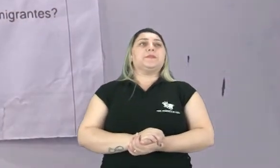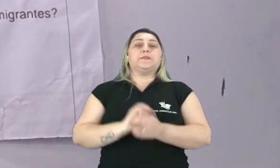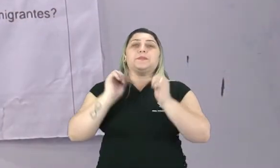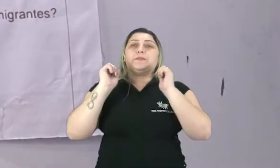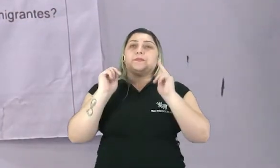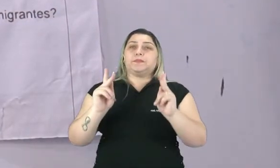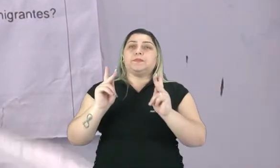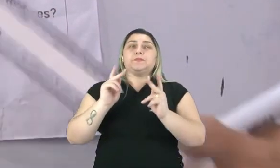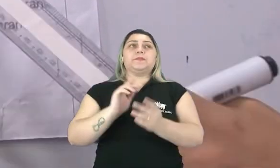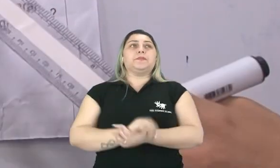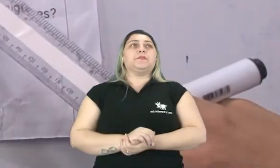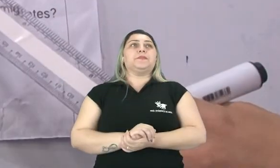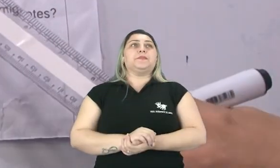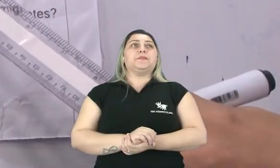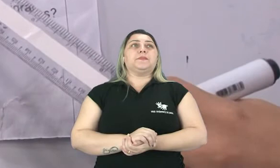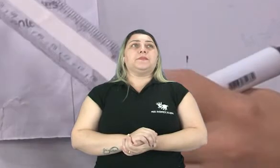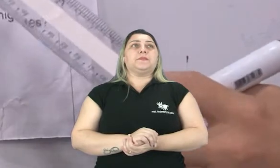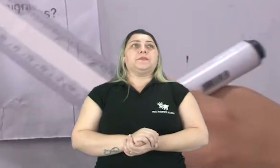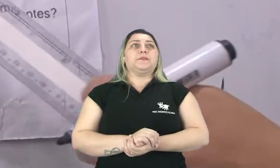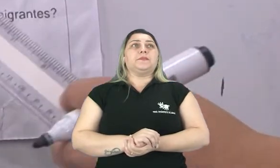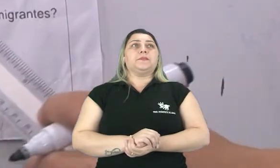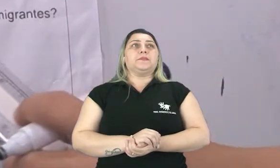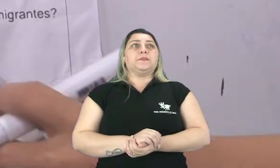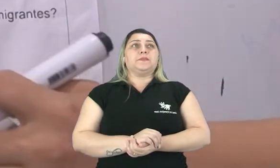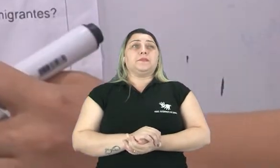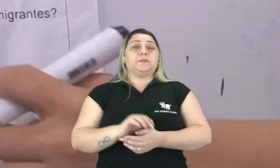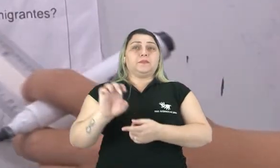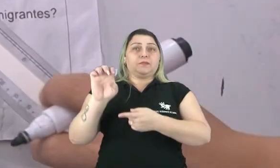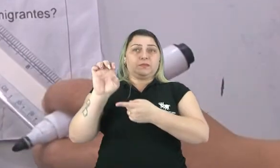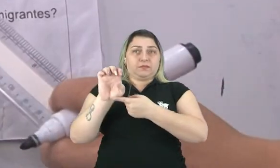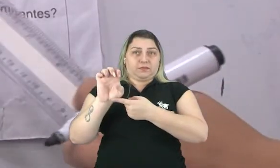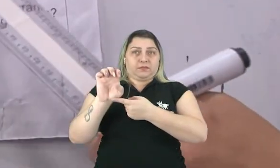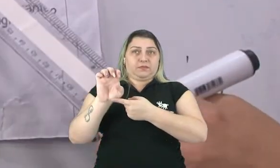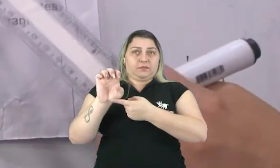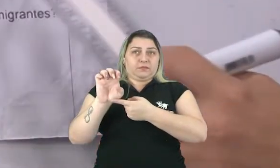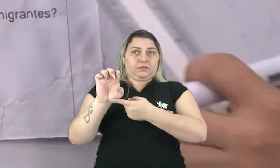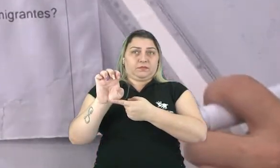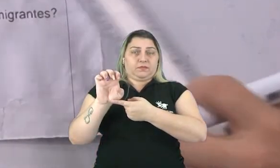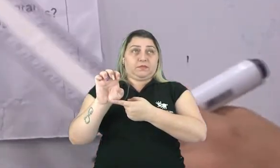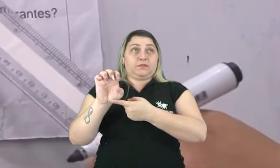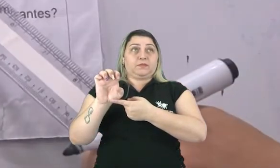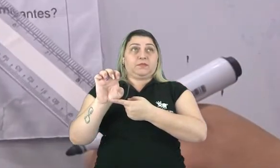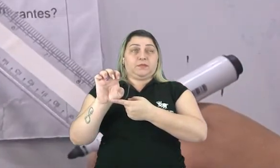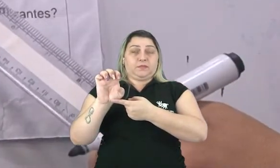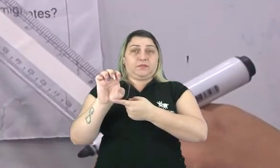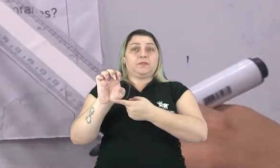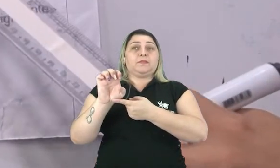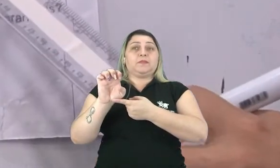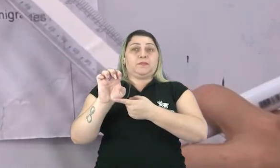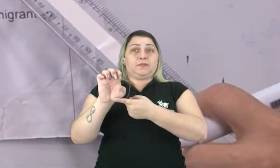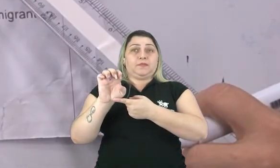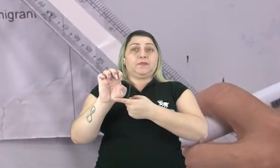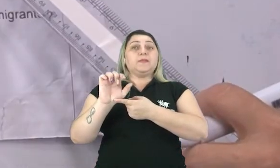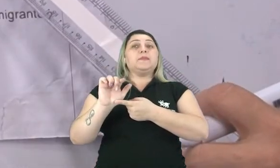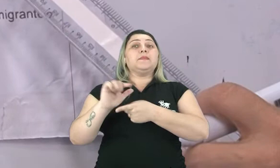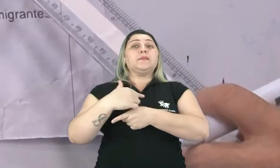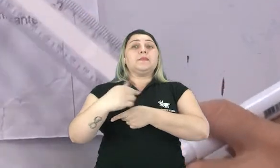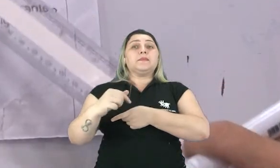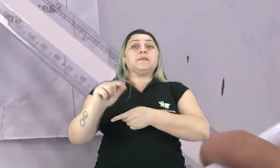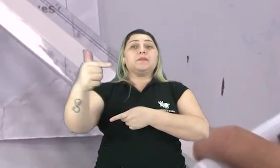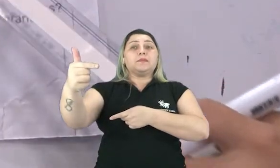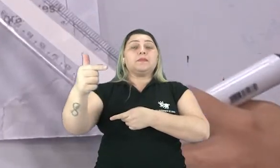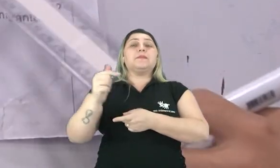Ok? Então, aí a diferença de imigrantes, se referindo ao lugar da sua terra natal, que vão para outro, então elas são